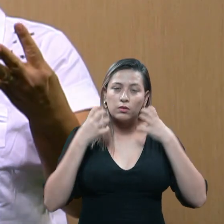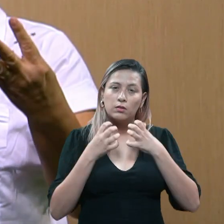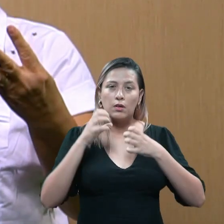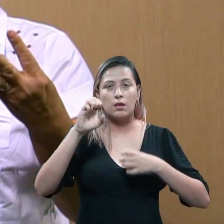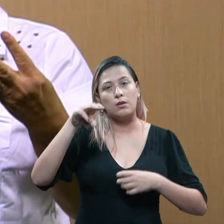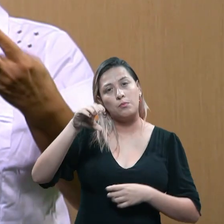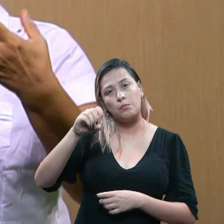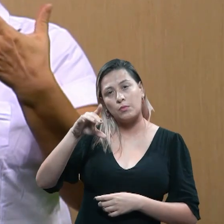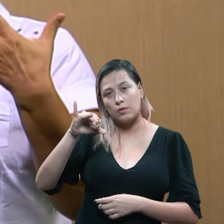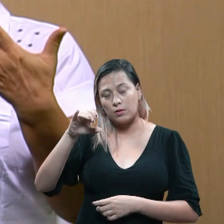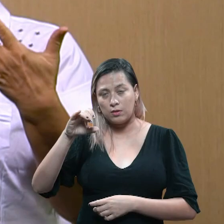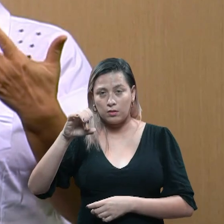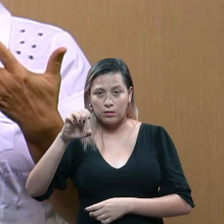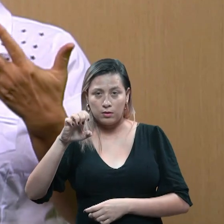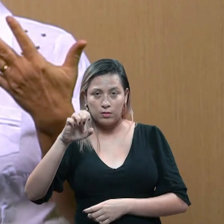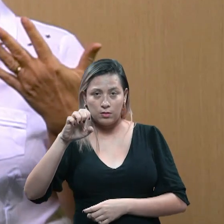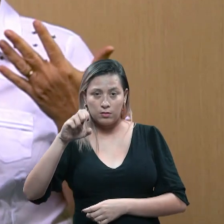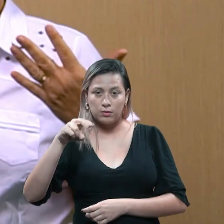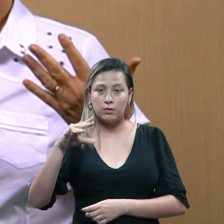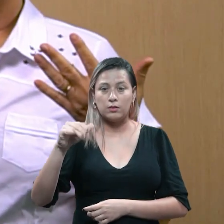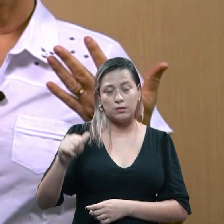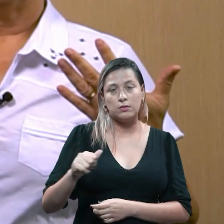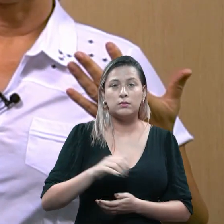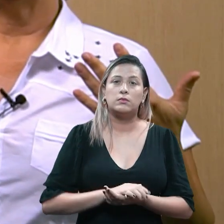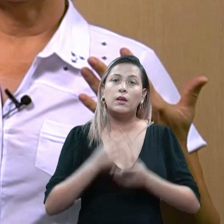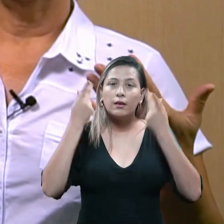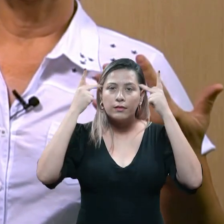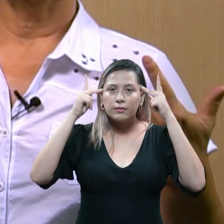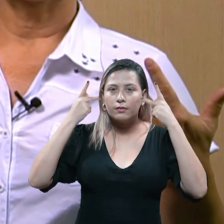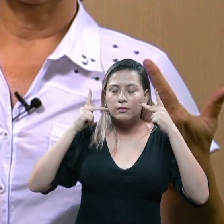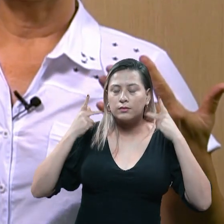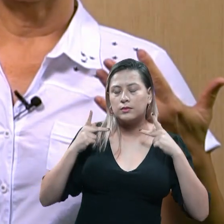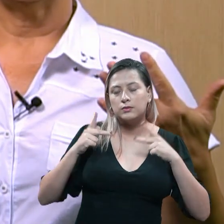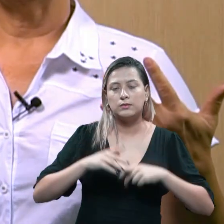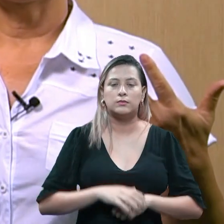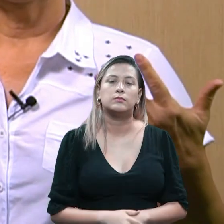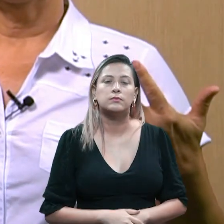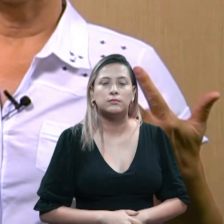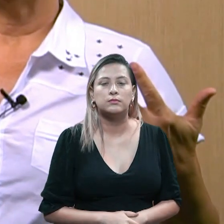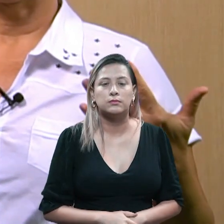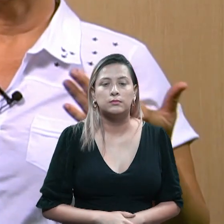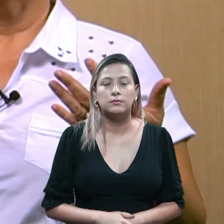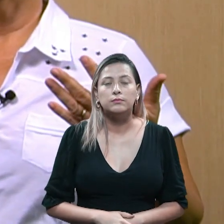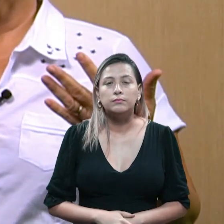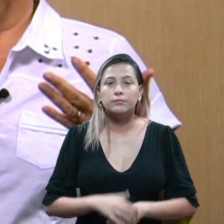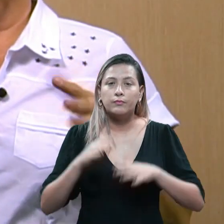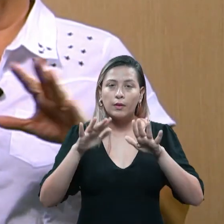extração, tonificação, nutrição, com a máscara, hidratação, com